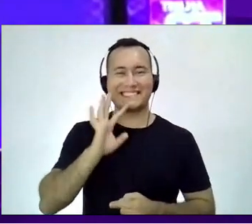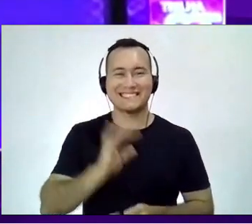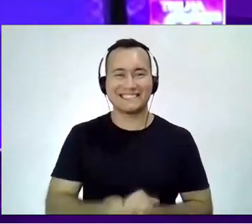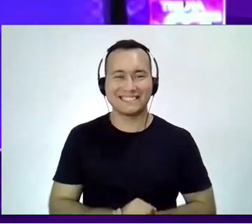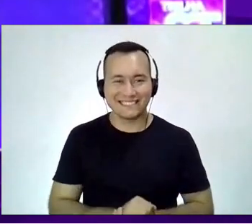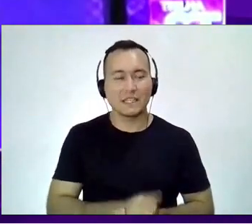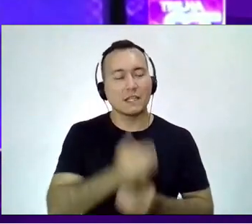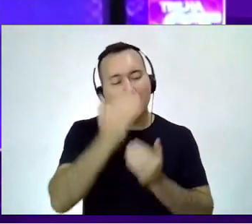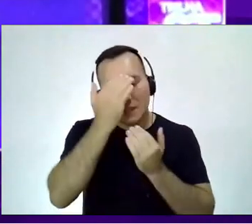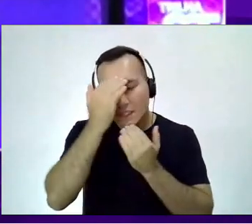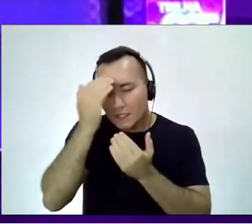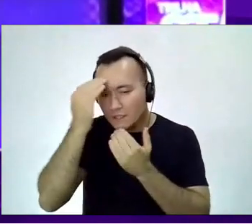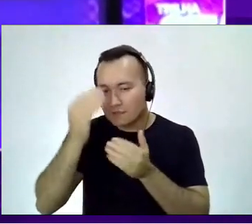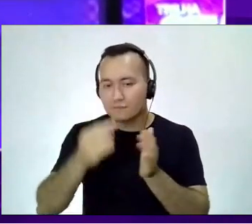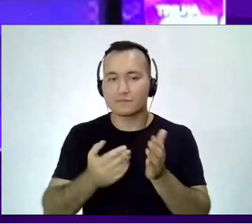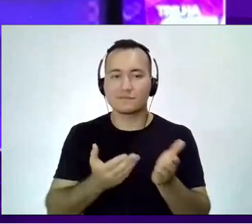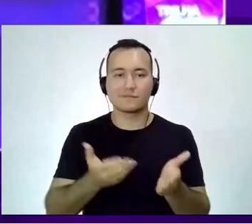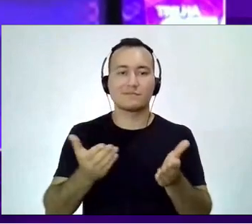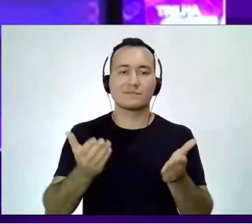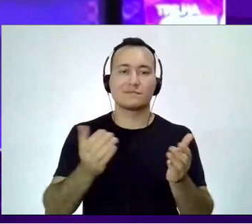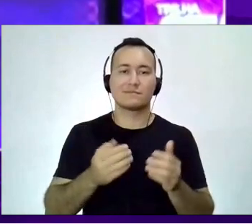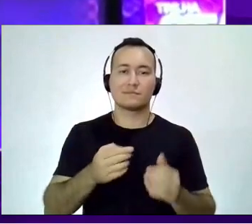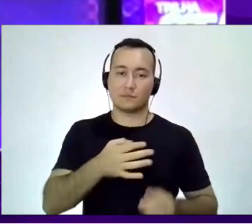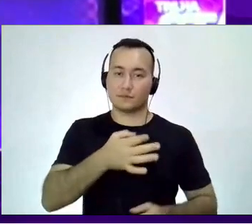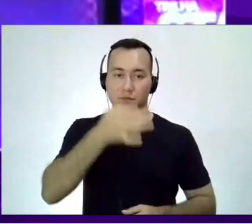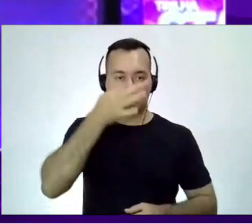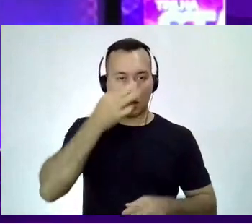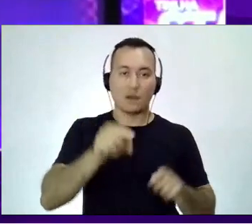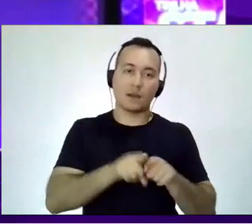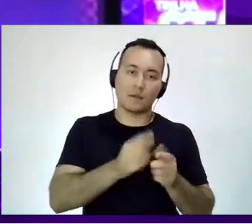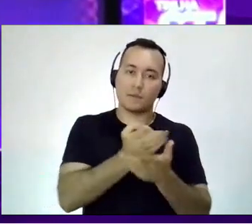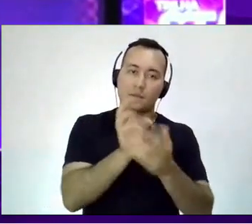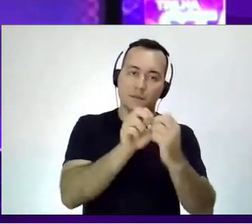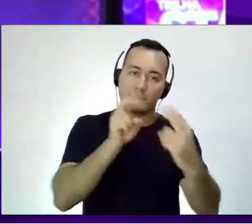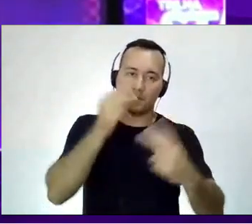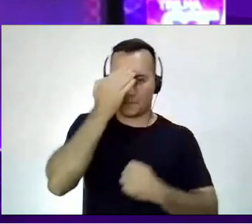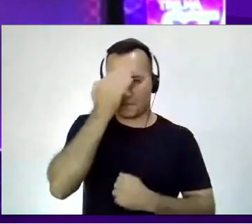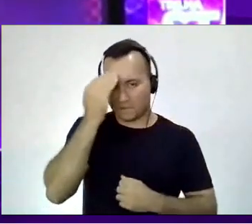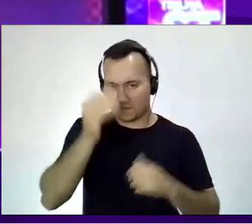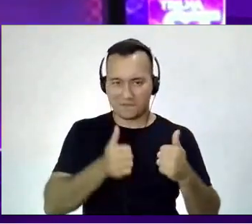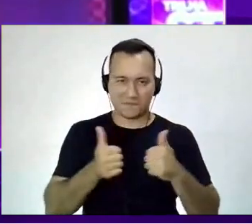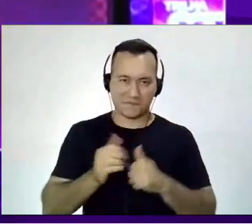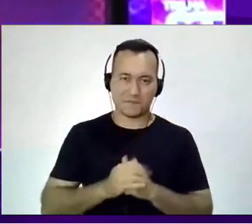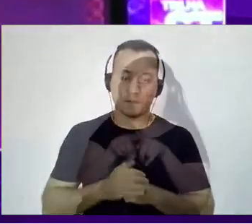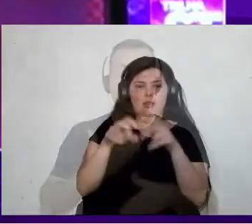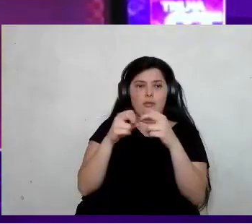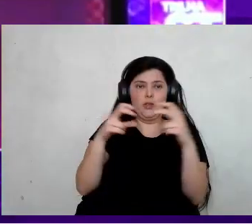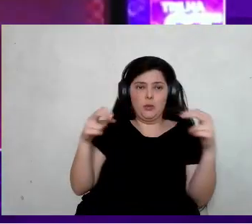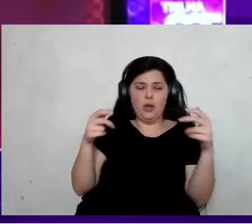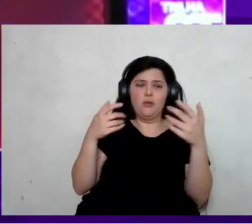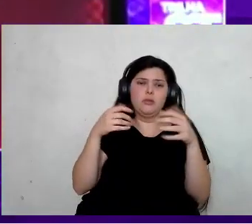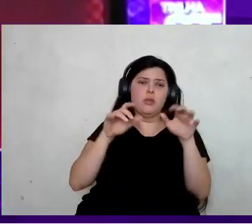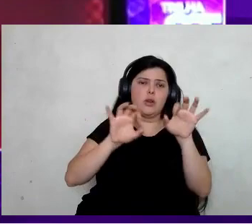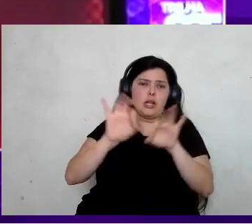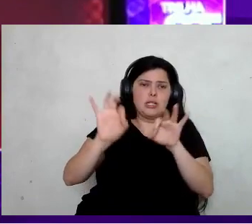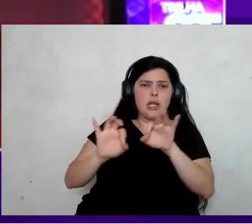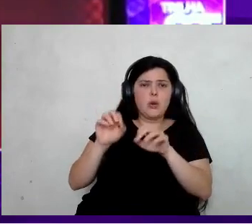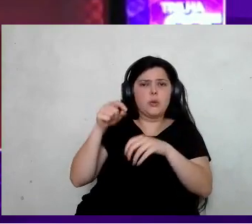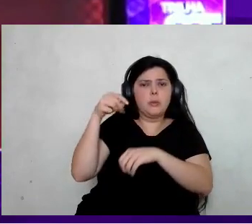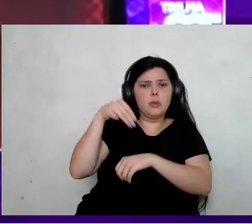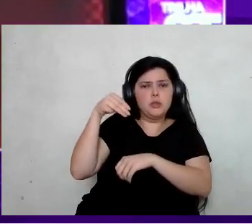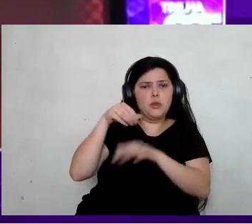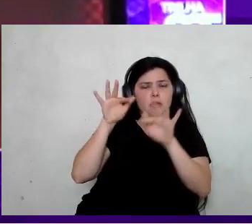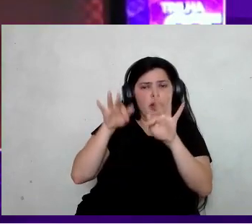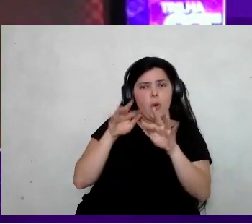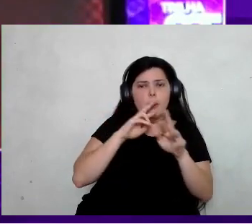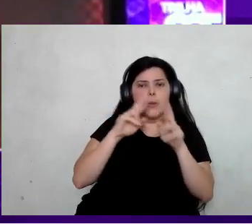aqui, participantes, do online também. Tá? Eu vou tentar separar ali uns minutinhos para a gente responder perguntas. Se não der, manda